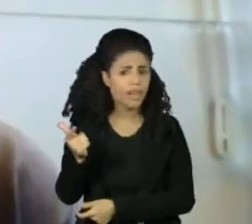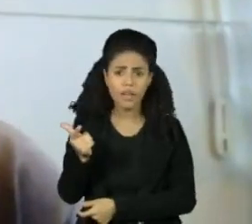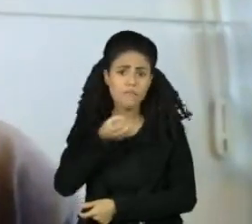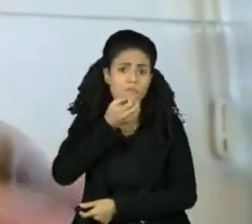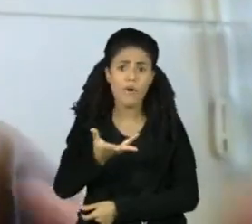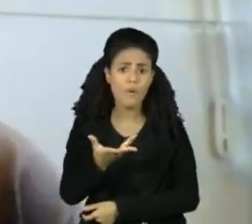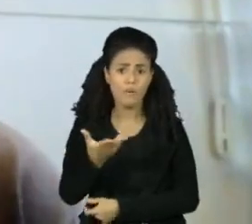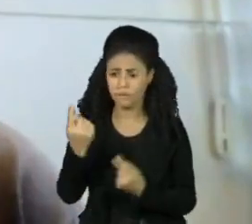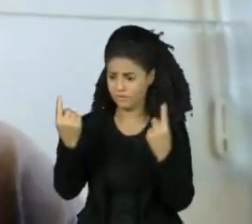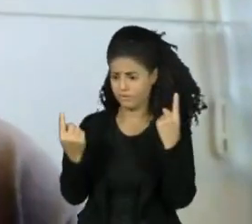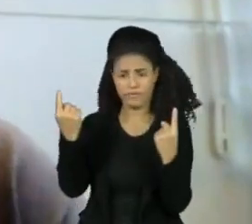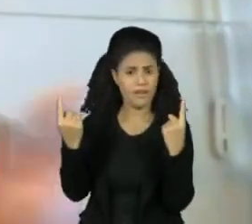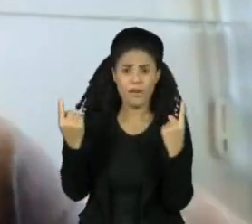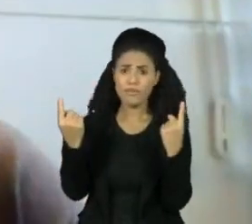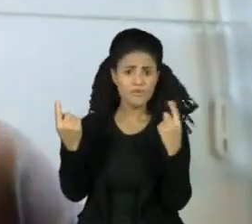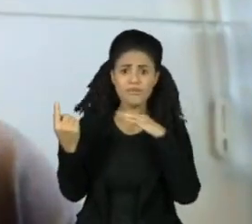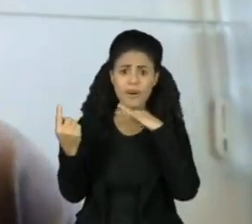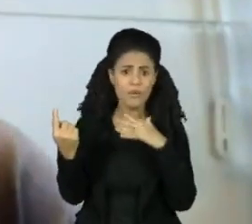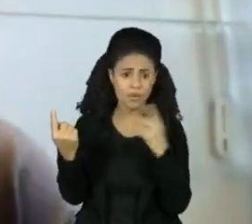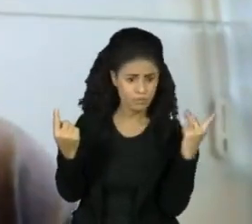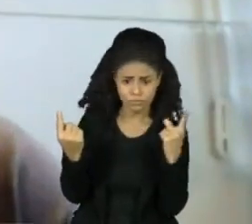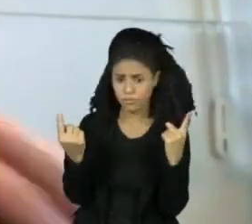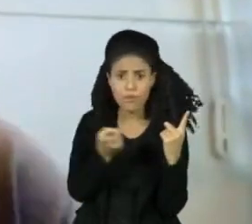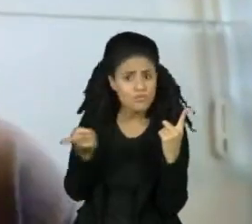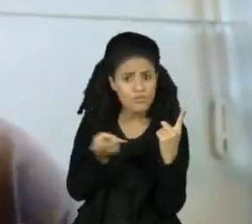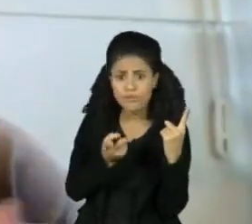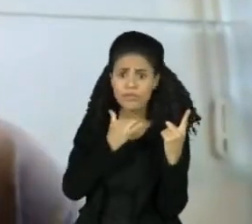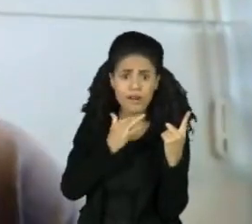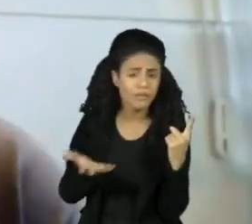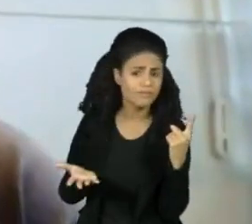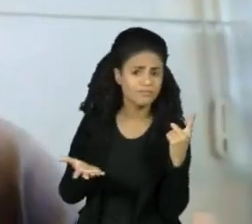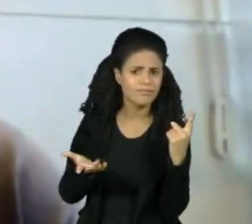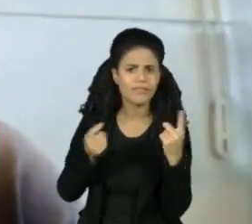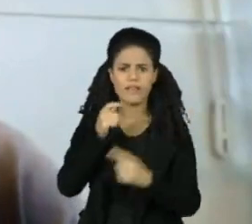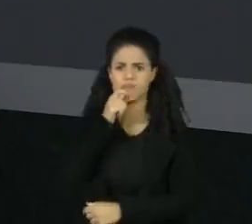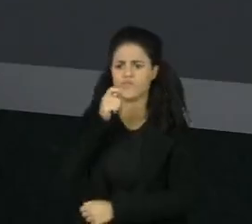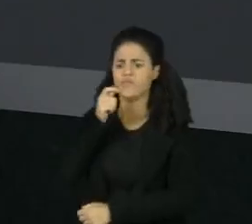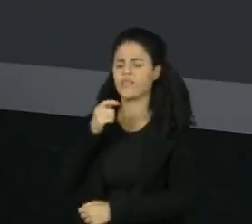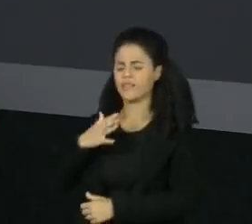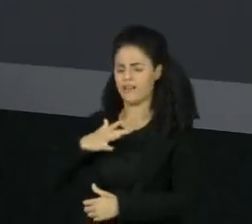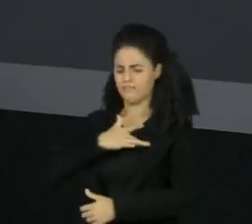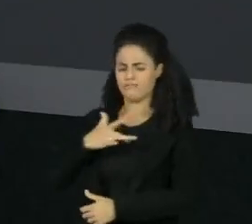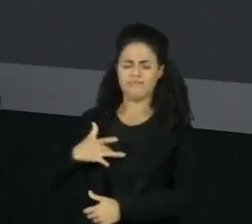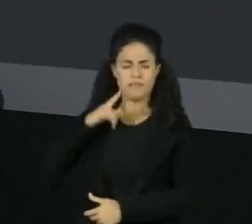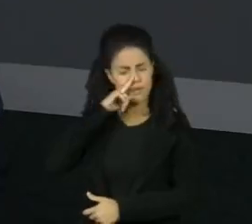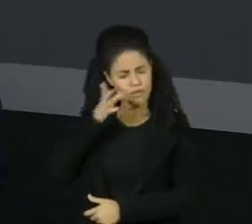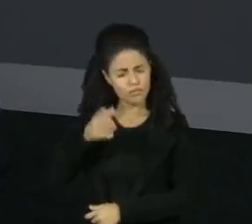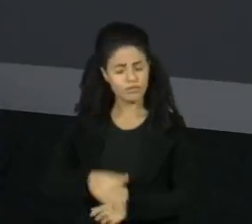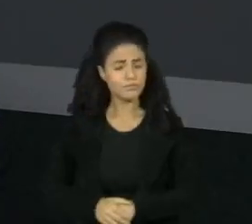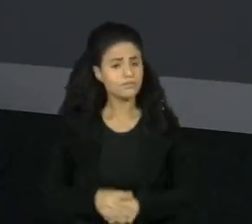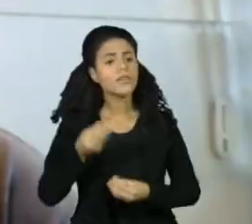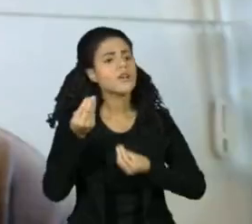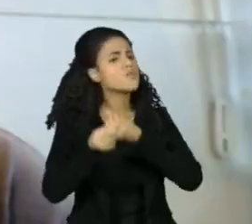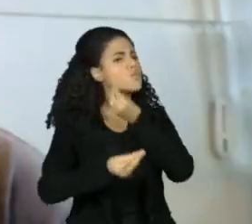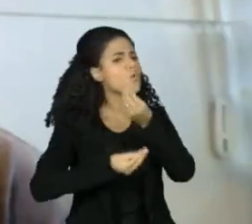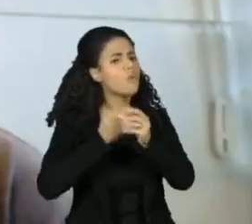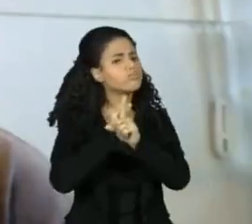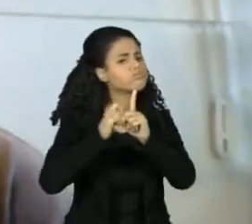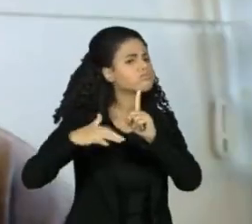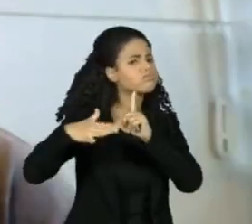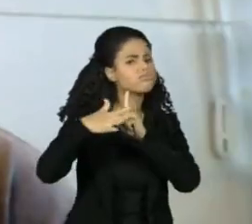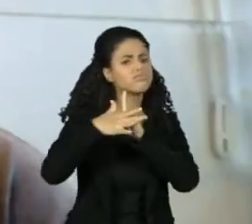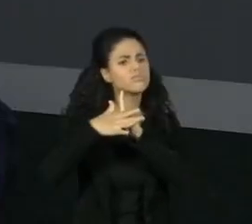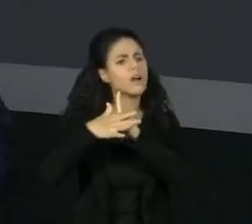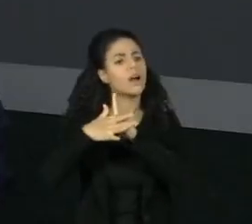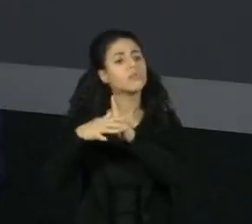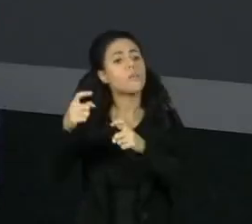nenhuma forma de cigarro fumada que seja isento de risco. Como é que a Sociedade Brasileira de Pneumologia, então,